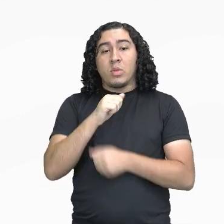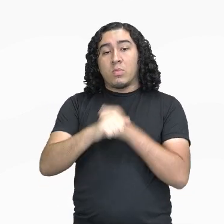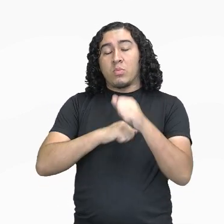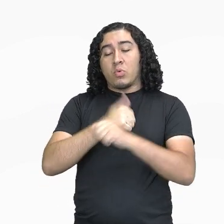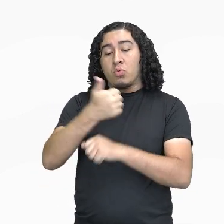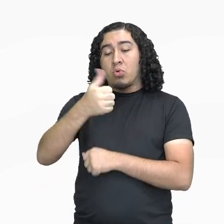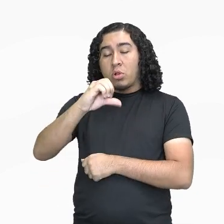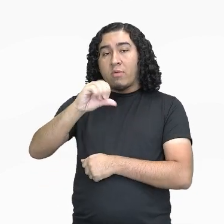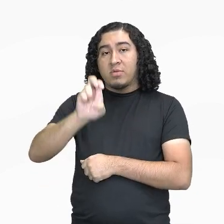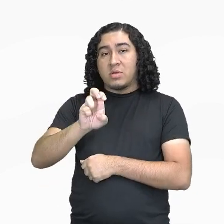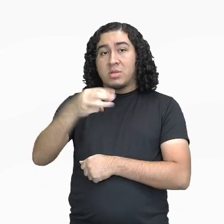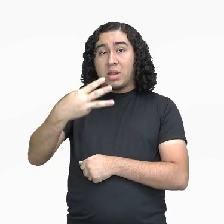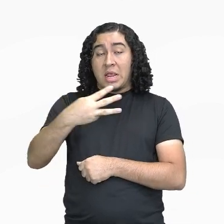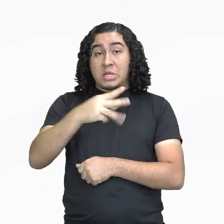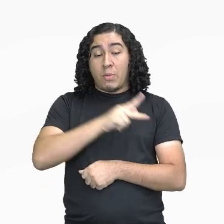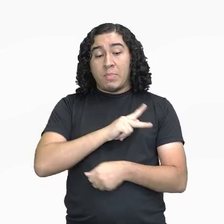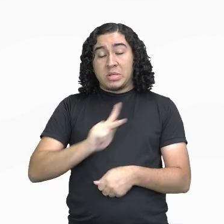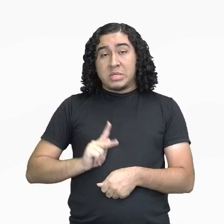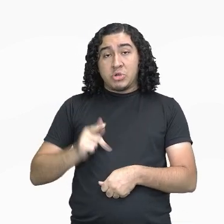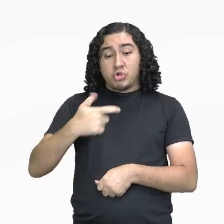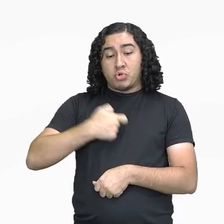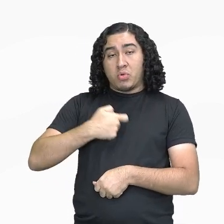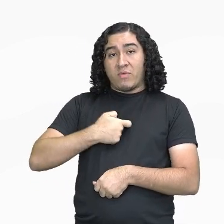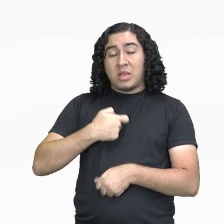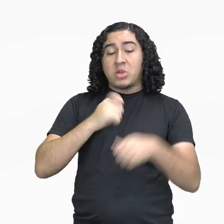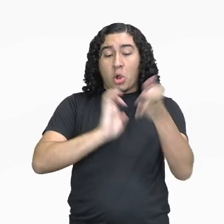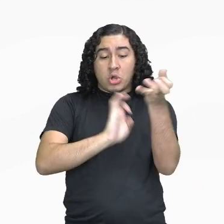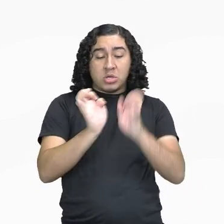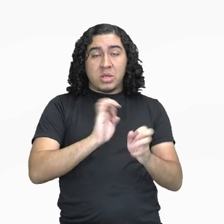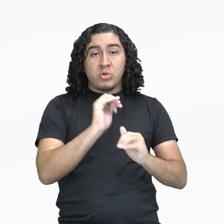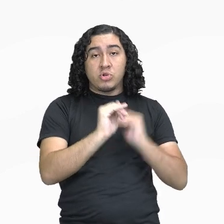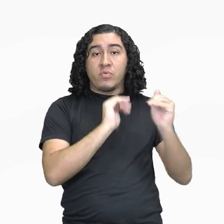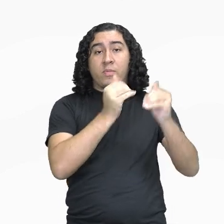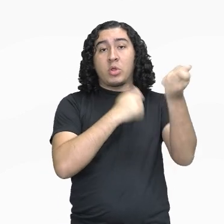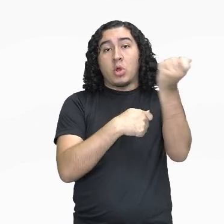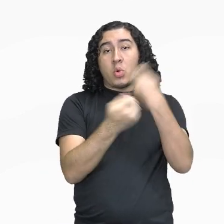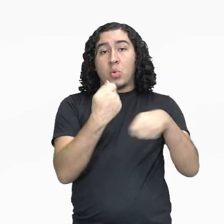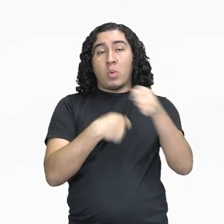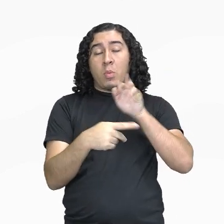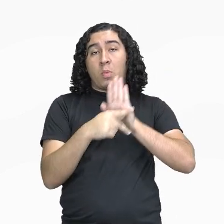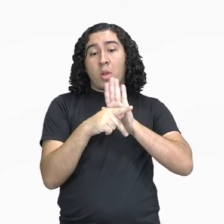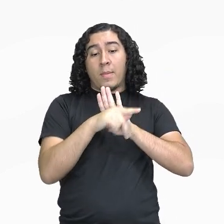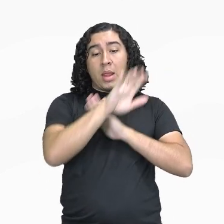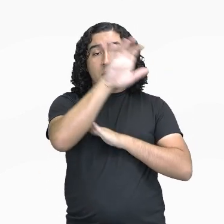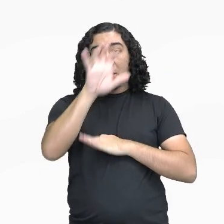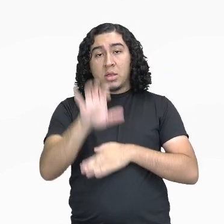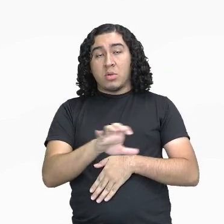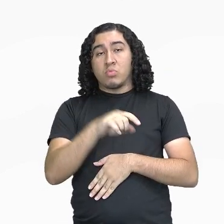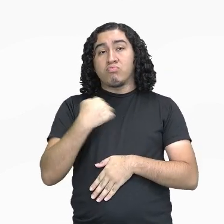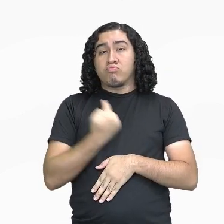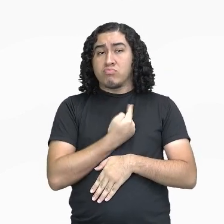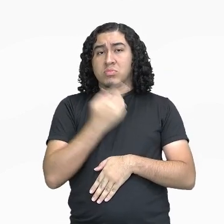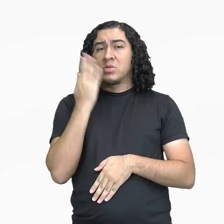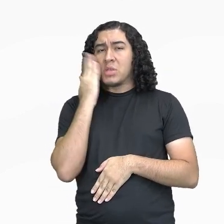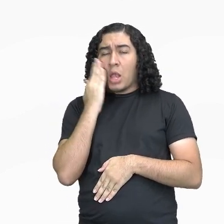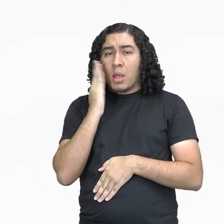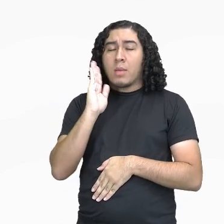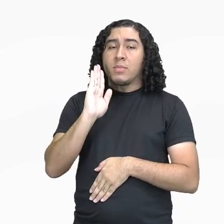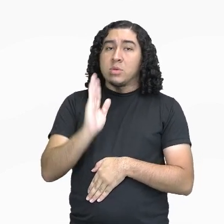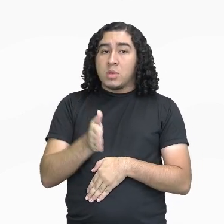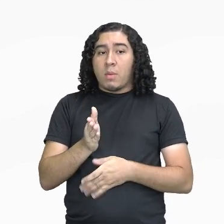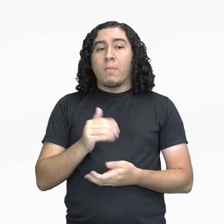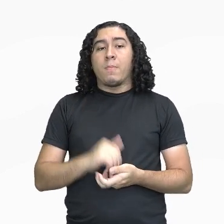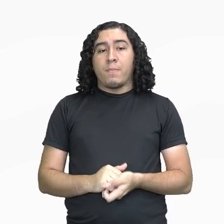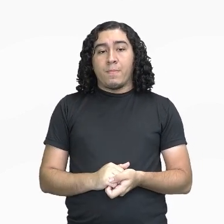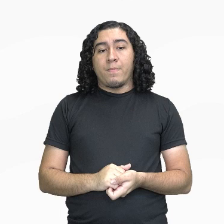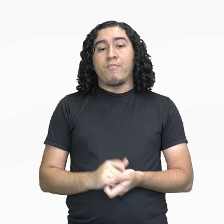governo Getúlio Vargas, para planejar o desenvolvimento econômico da região, e a gente já sabe, né, que a